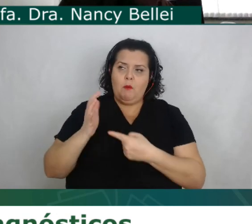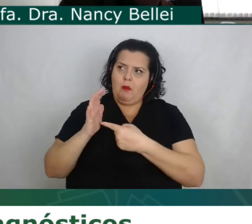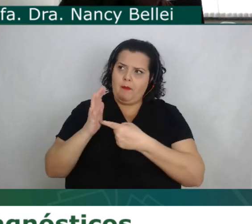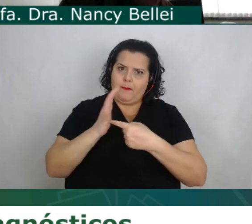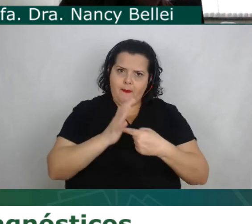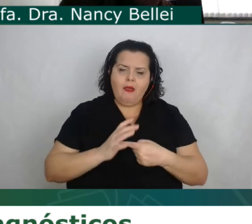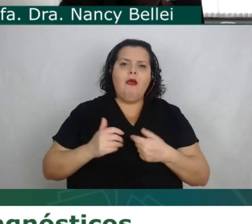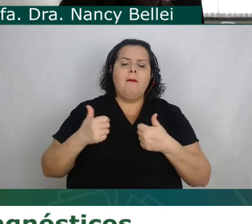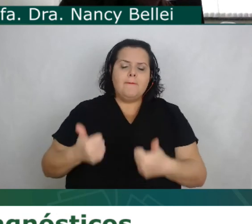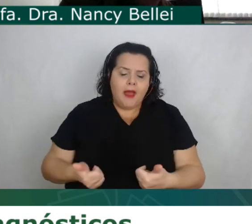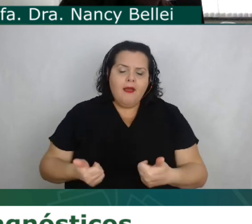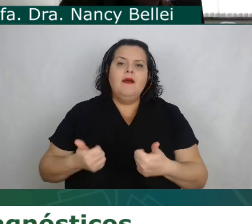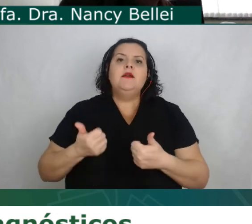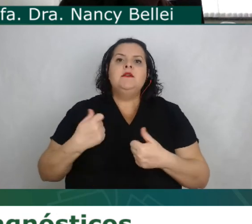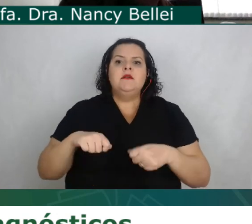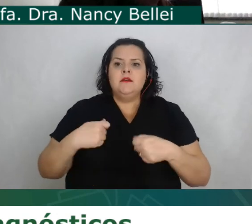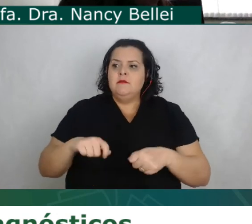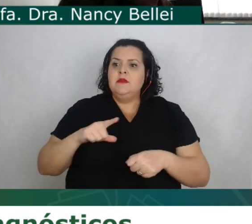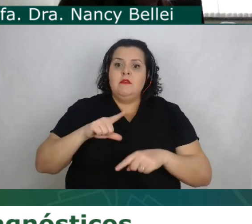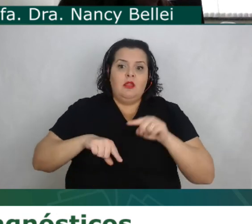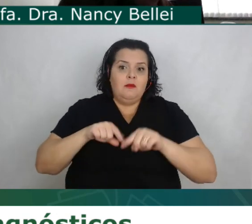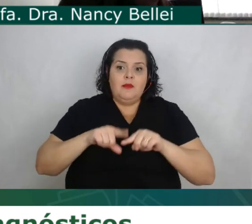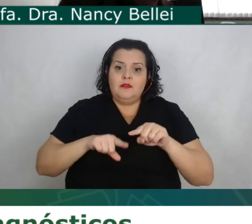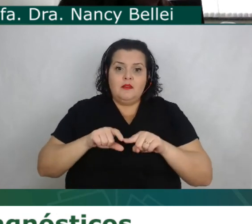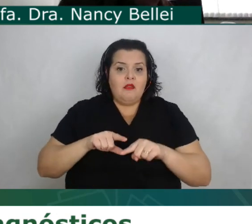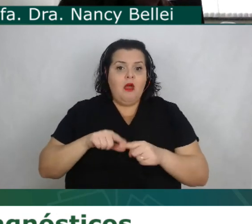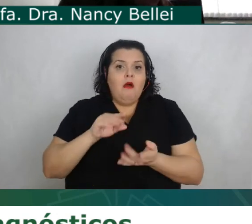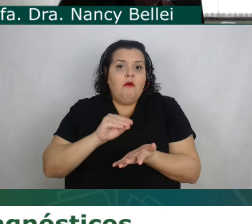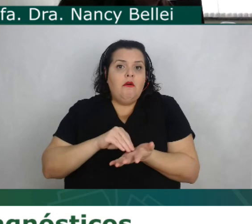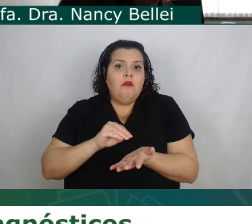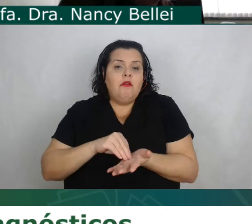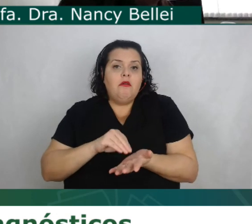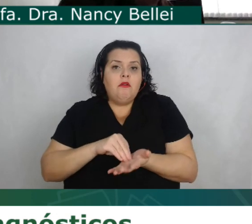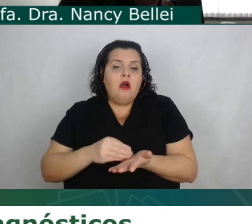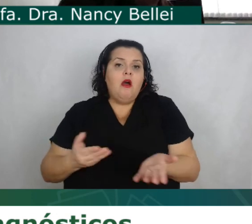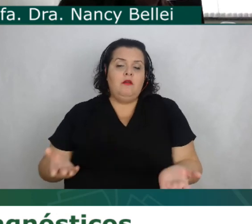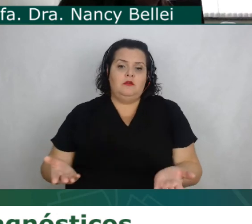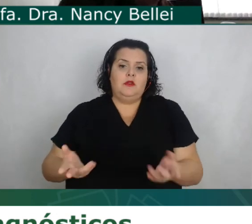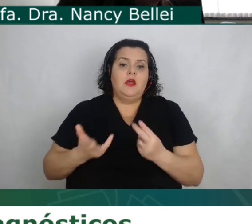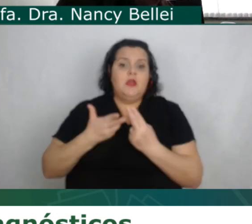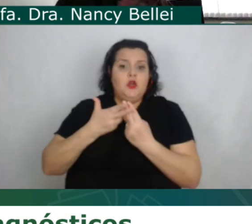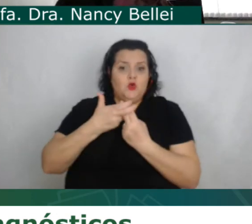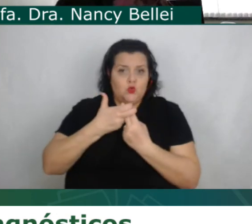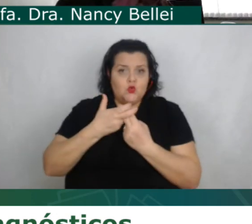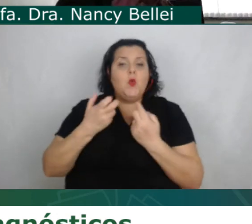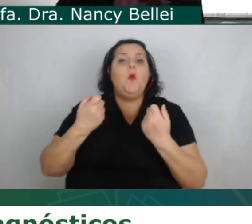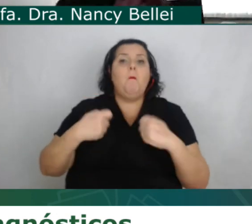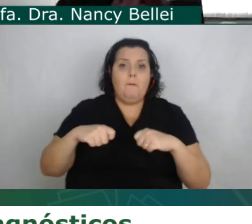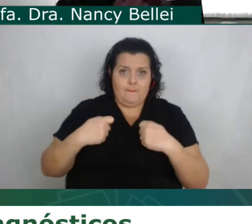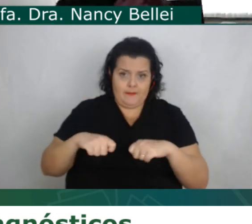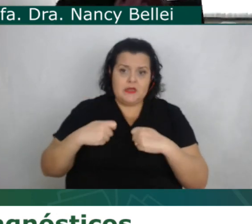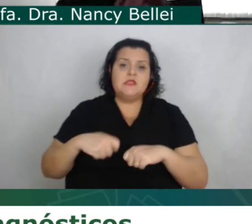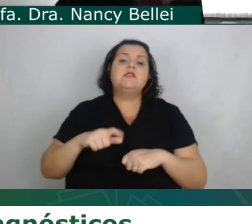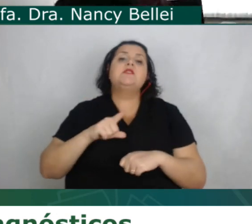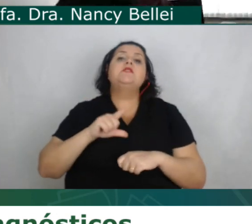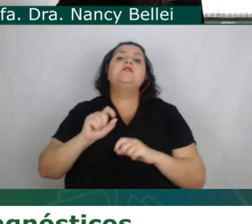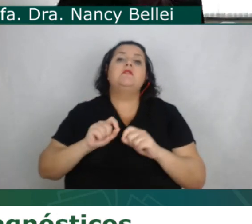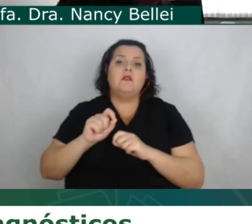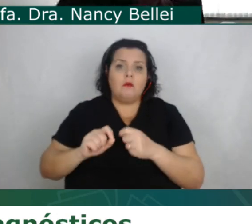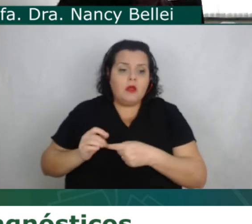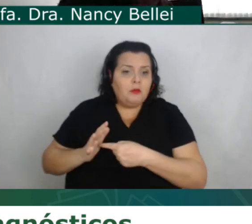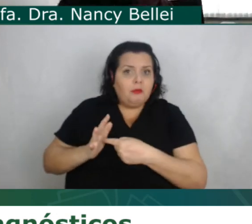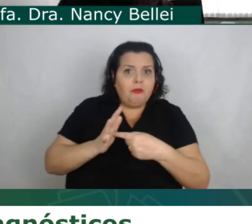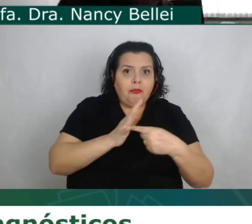intermitência, incapacidade de resposta. Então, para a própria soberania nacional, o SUS terá que investir na automatização dos nossos